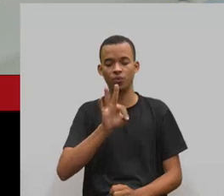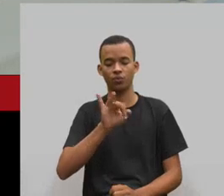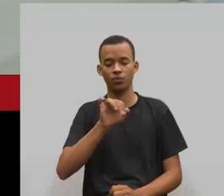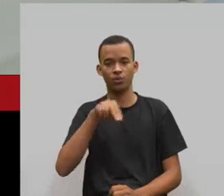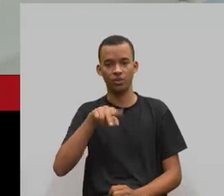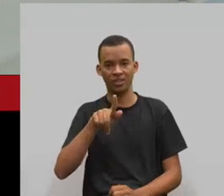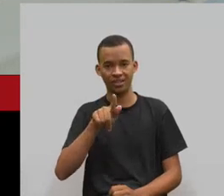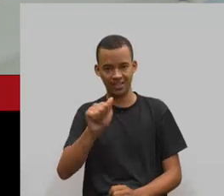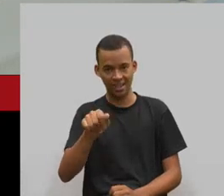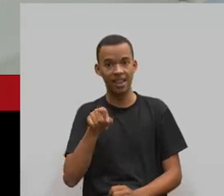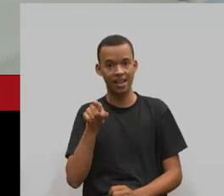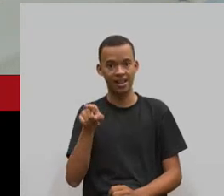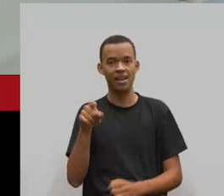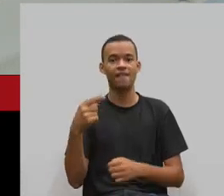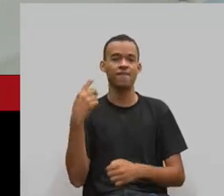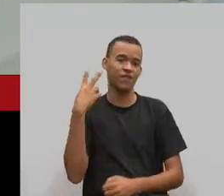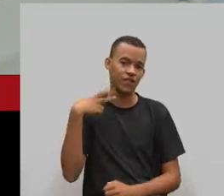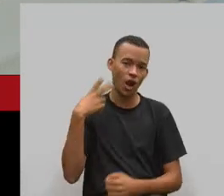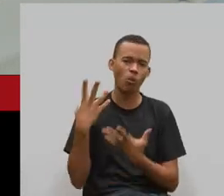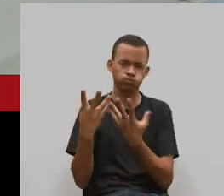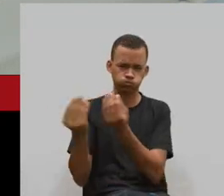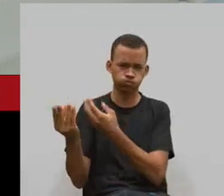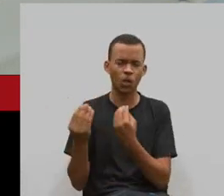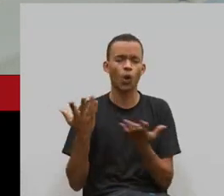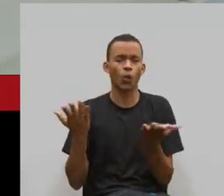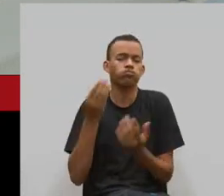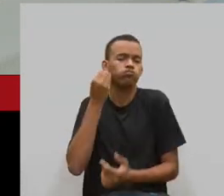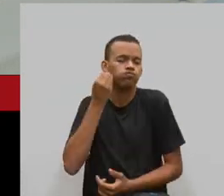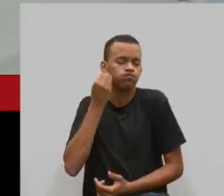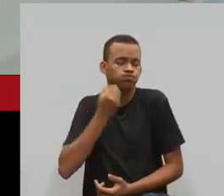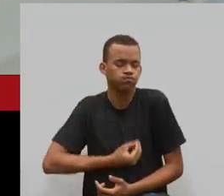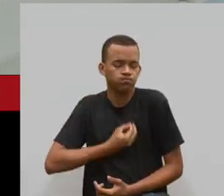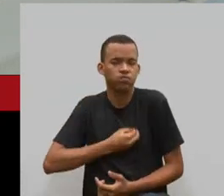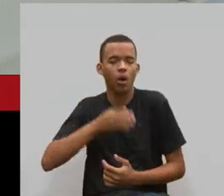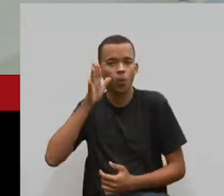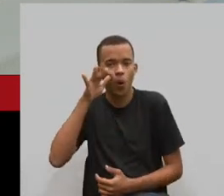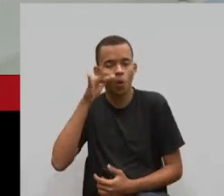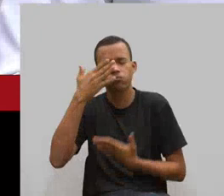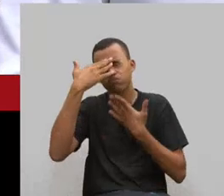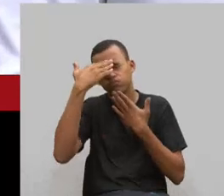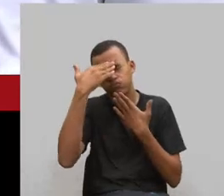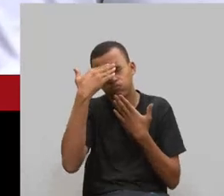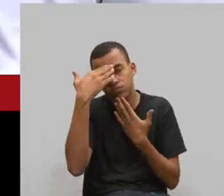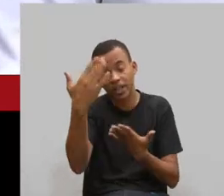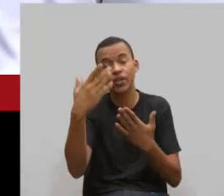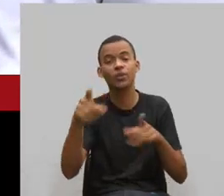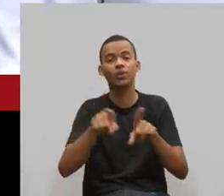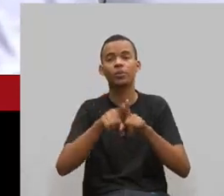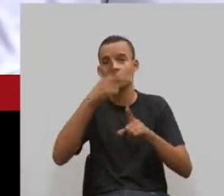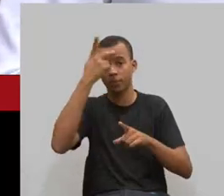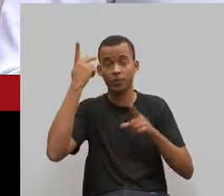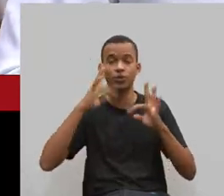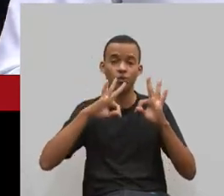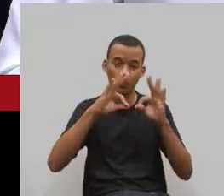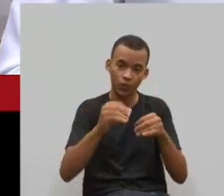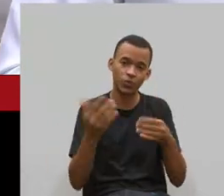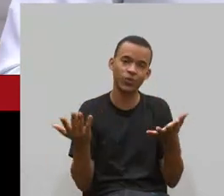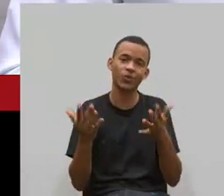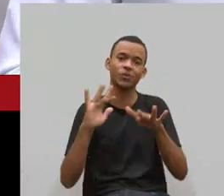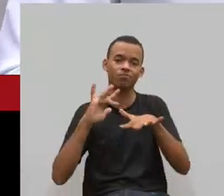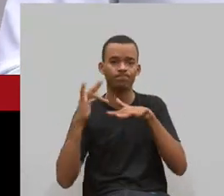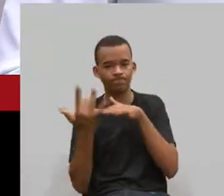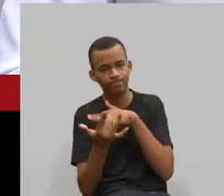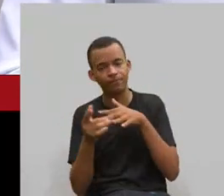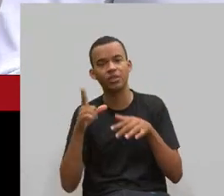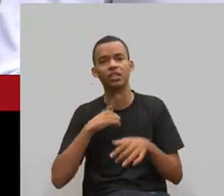estarem participando conosco dessa importante audiência e a todo o público presente as pessoas que nos assistem pelas redes sociais a gente tá